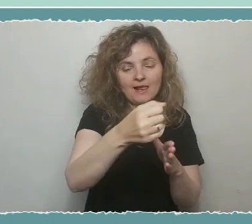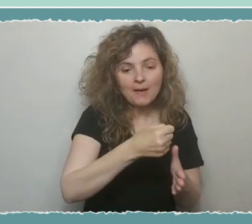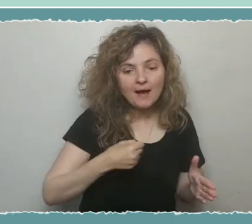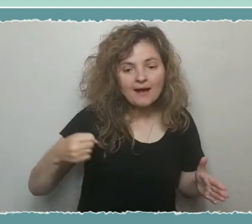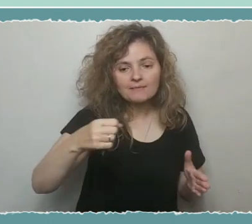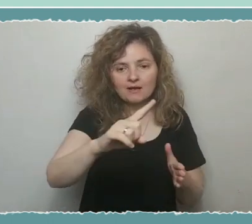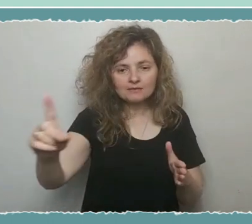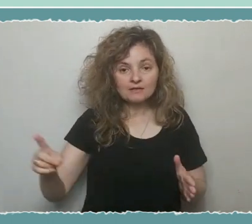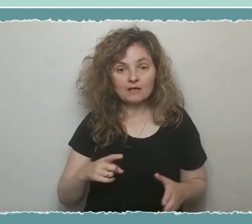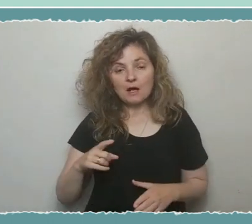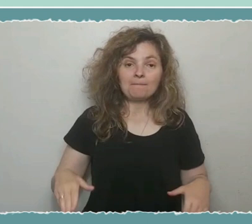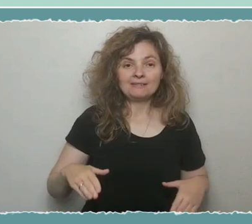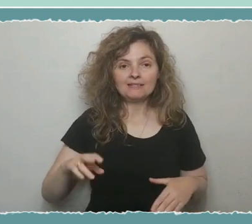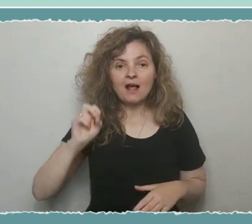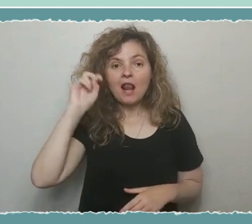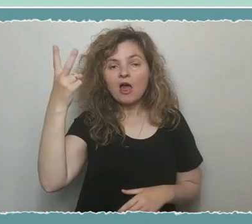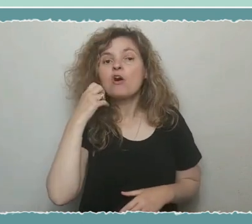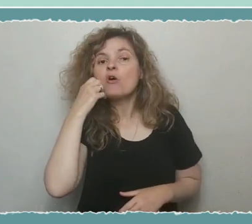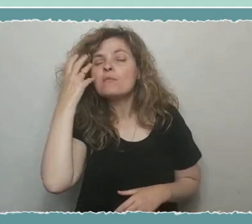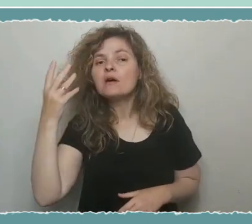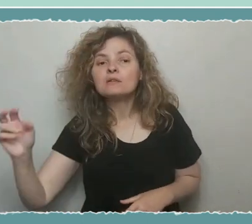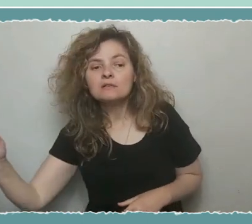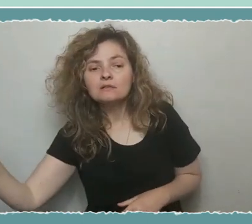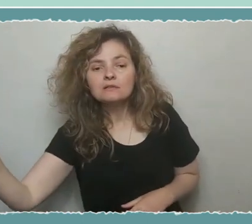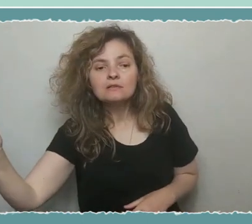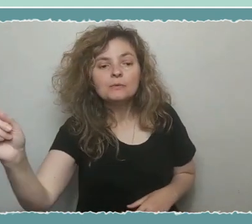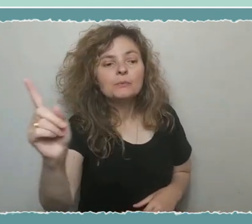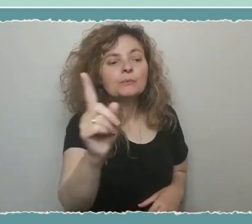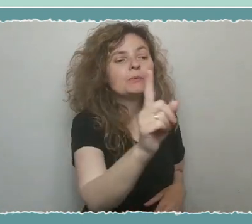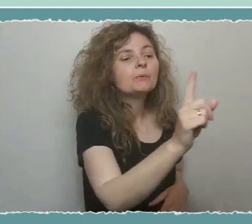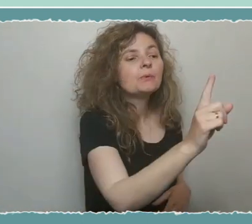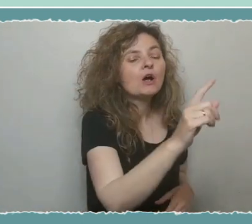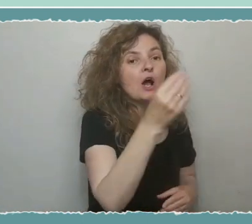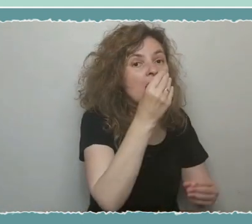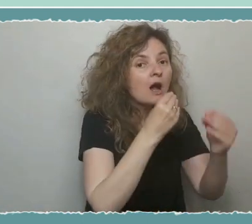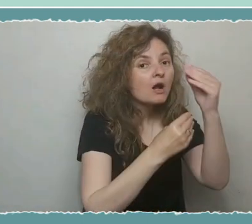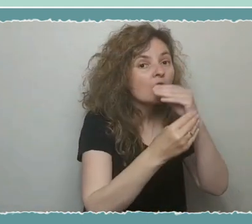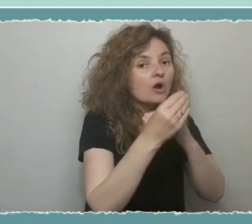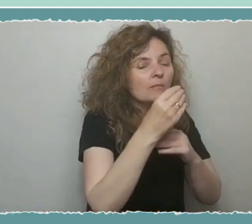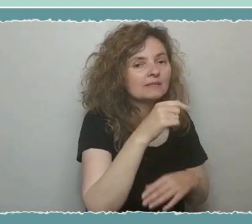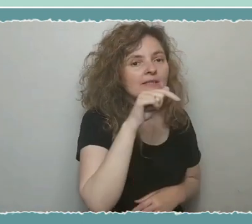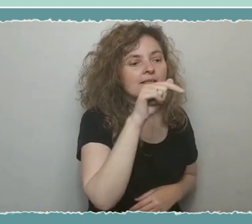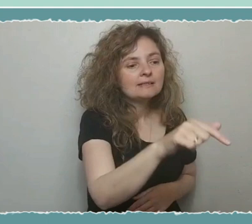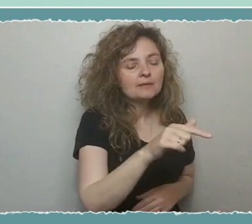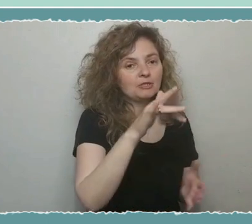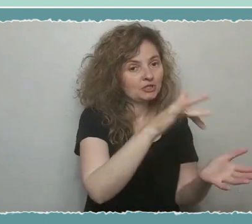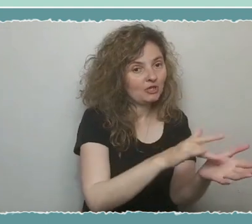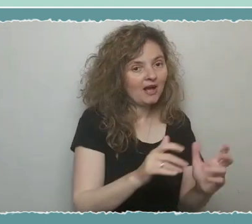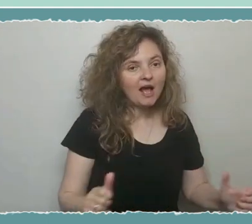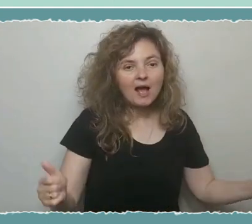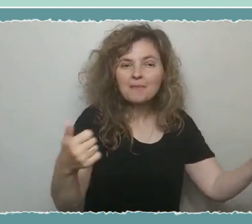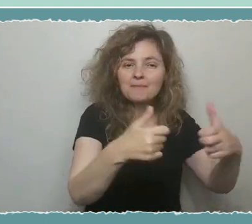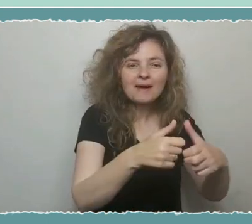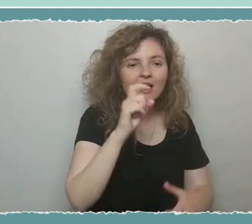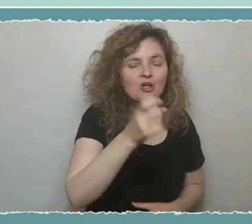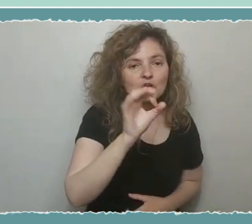Chegou Panchito ás 2 da mañá a comer. Como comía Panchito? Había ali, hai que dicilo, unha empanada de